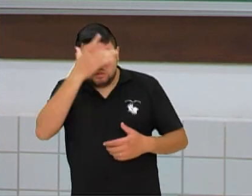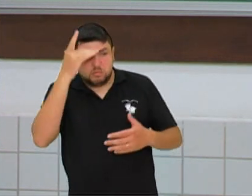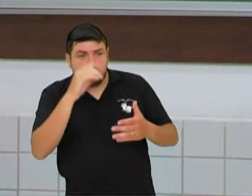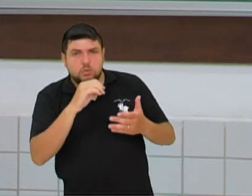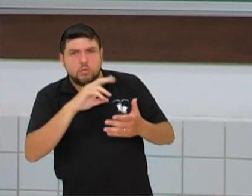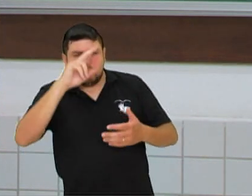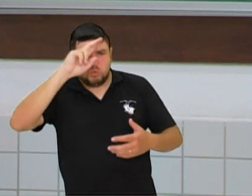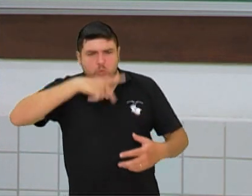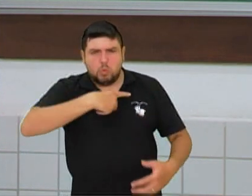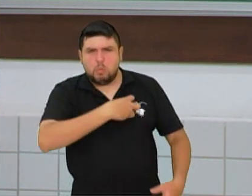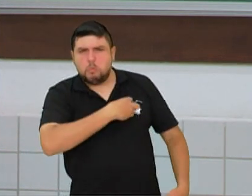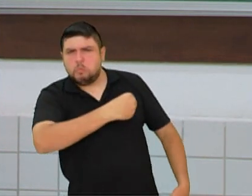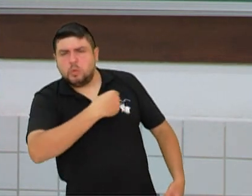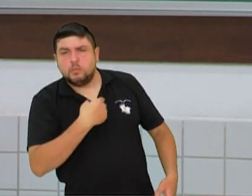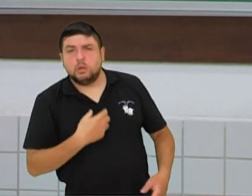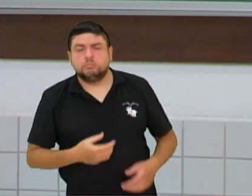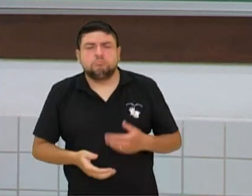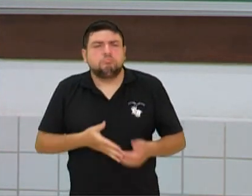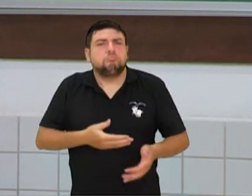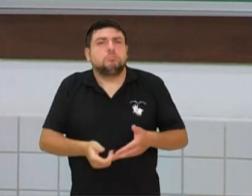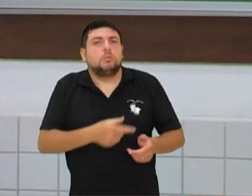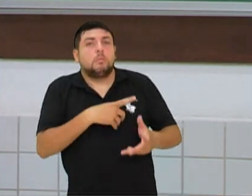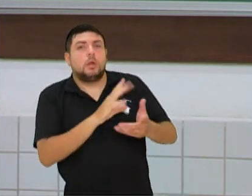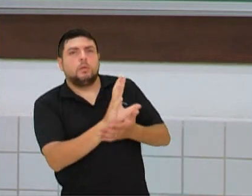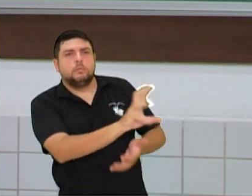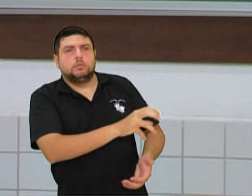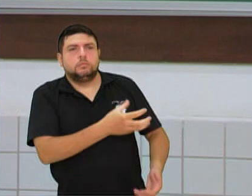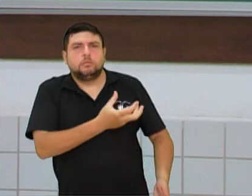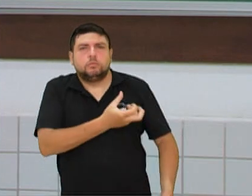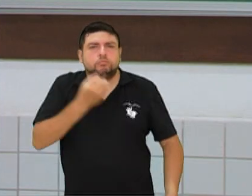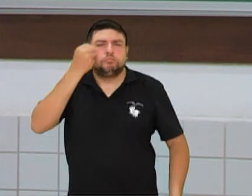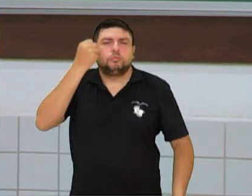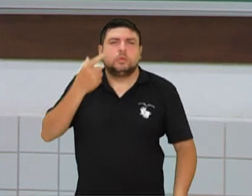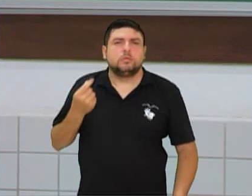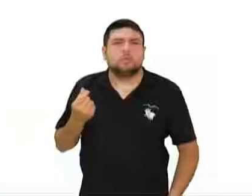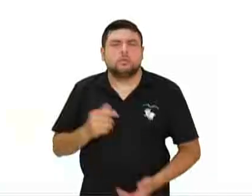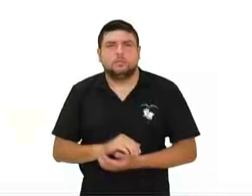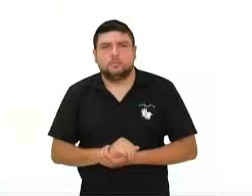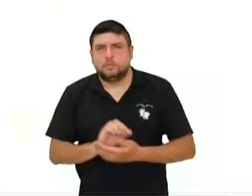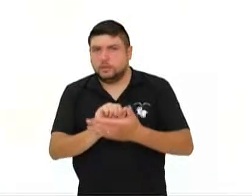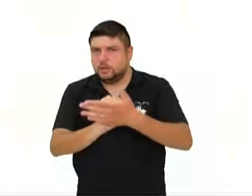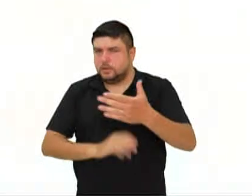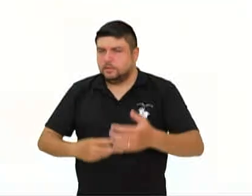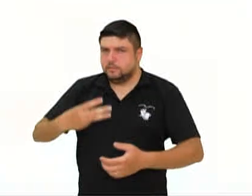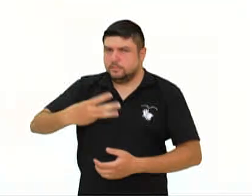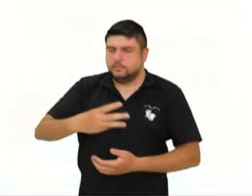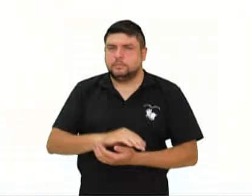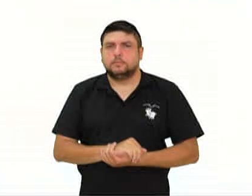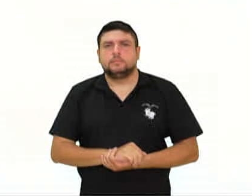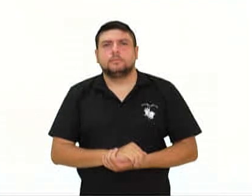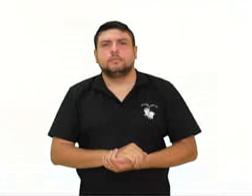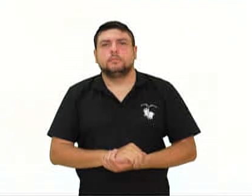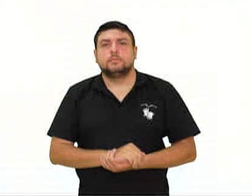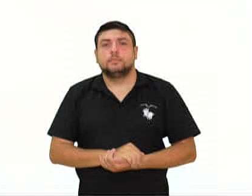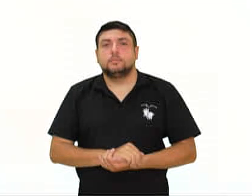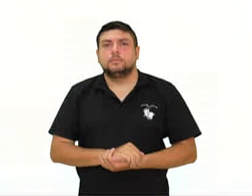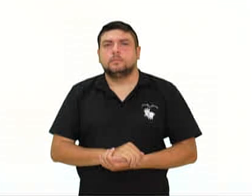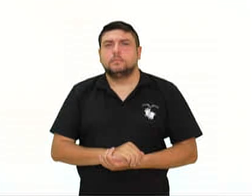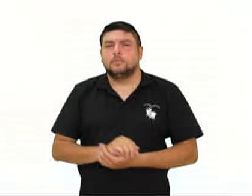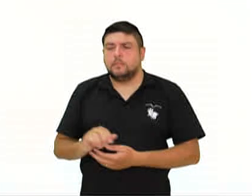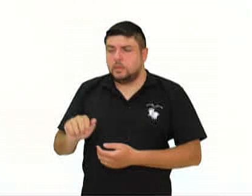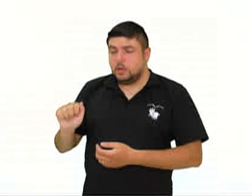se perdeu, se não perdeu, ele está ganhando dele. Então nós temos aqui a atividade 3. O Abelardo 1